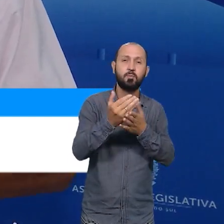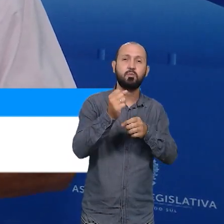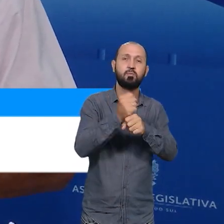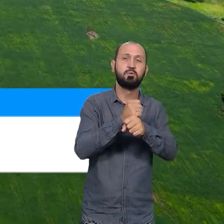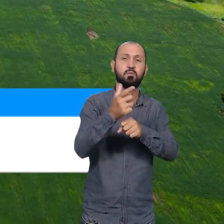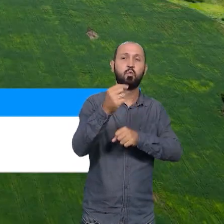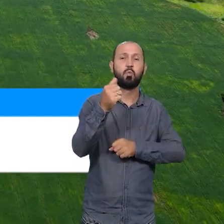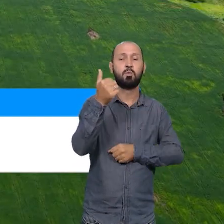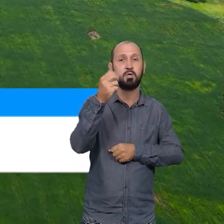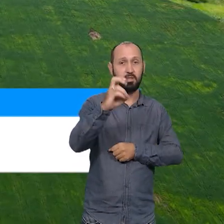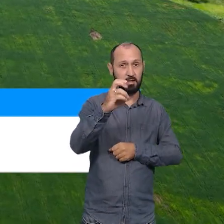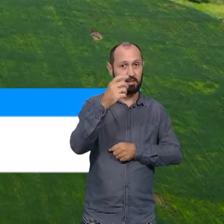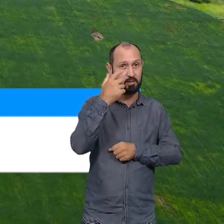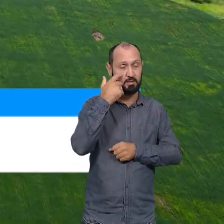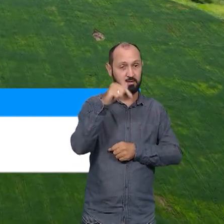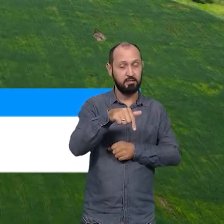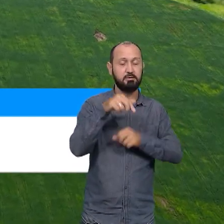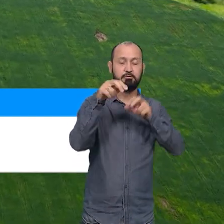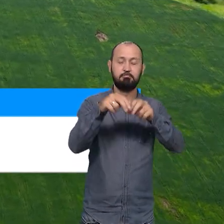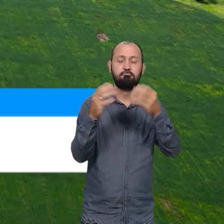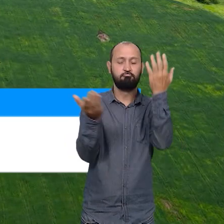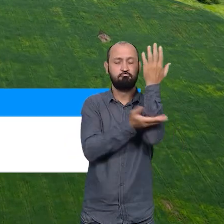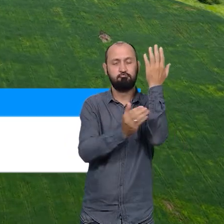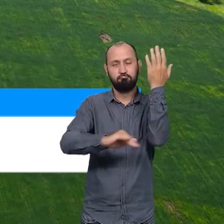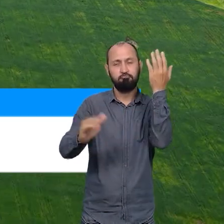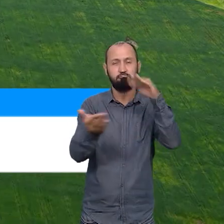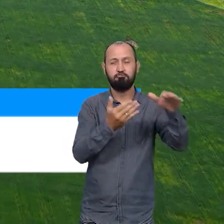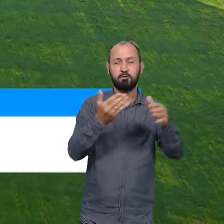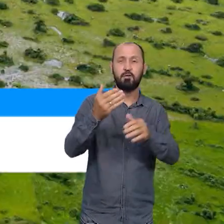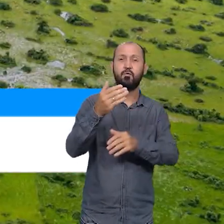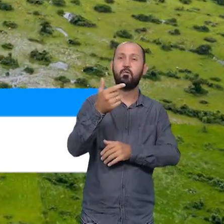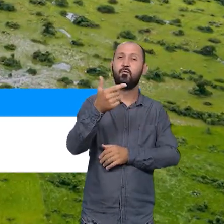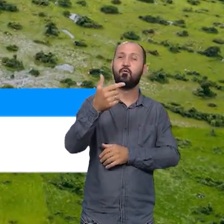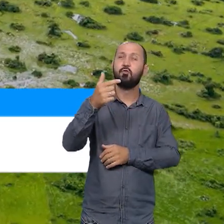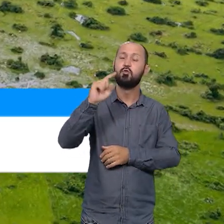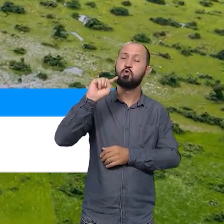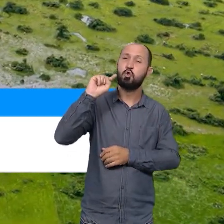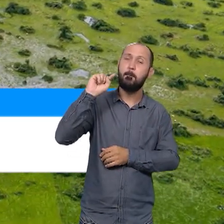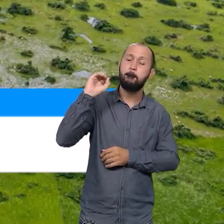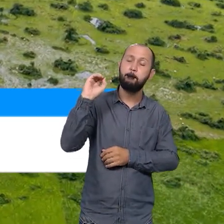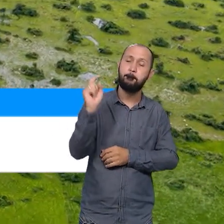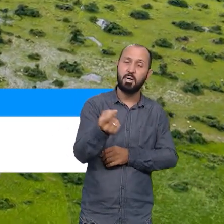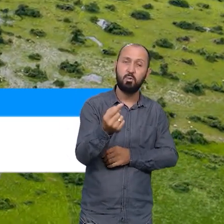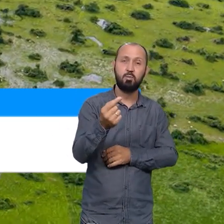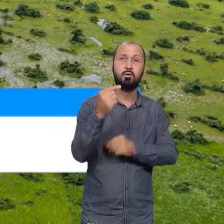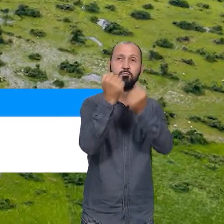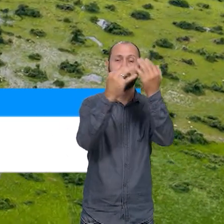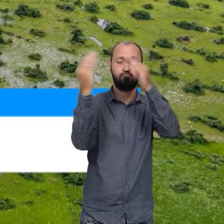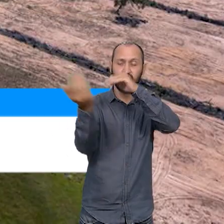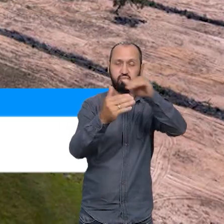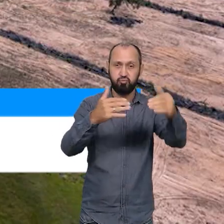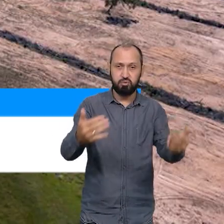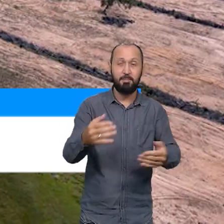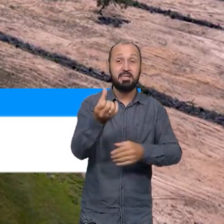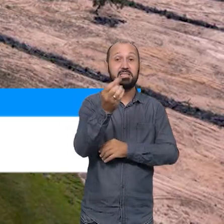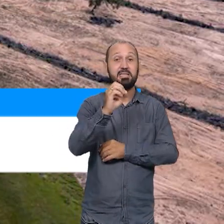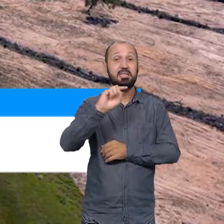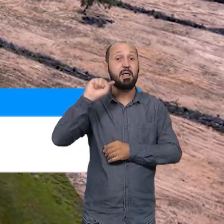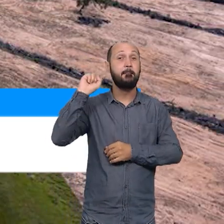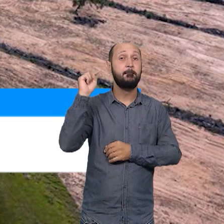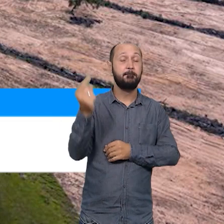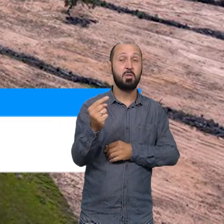ONG, desde 2015, os pedidos por desmatamento no Pantanal, que somavam 20 mil hectares ao ano, saltaram